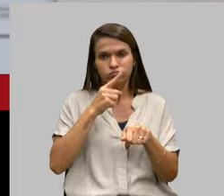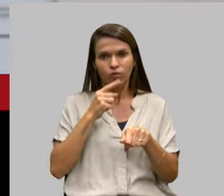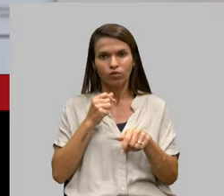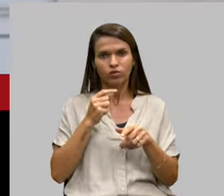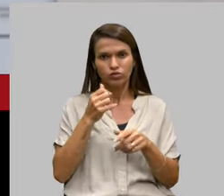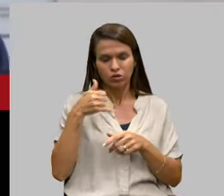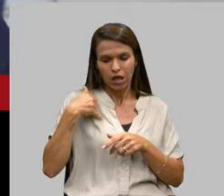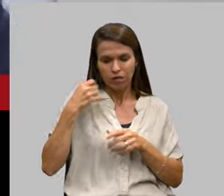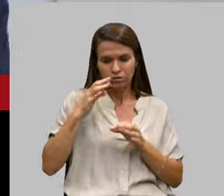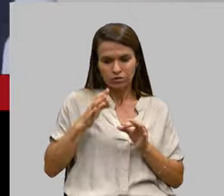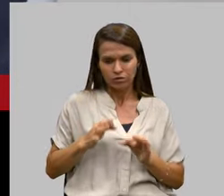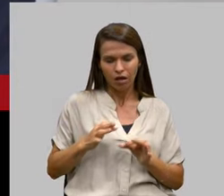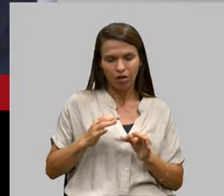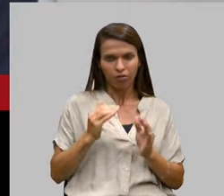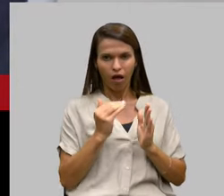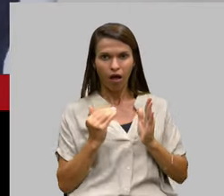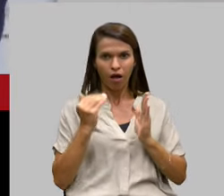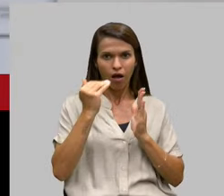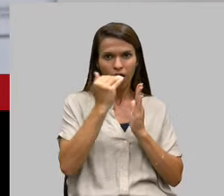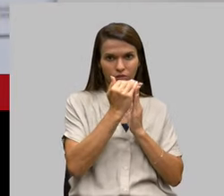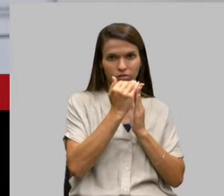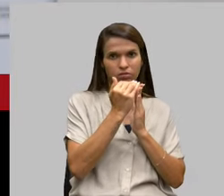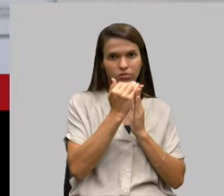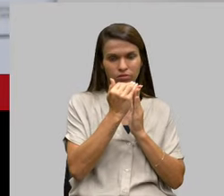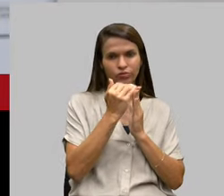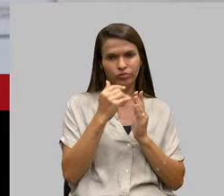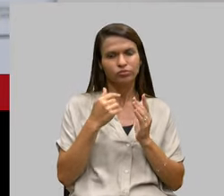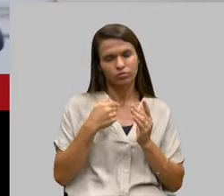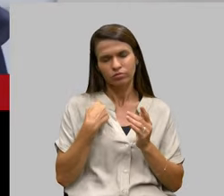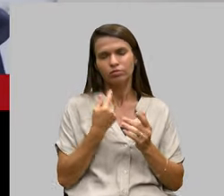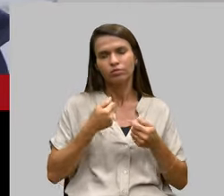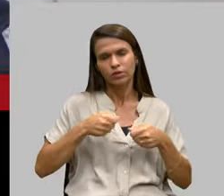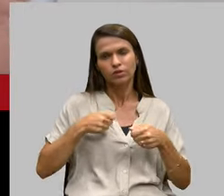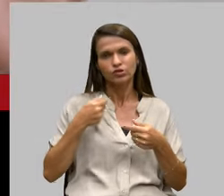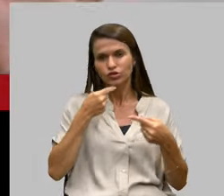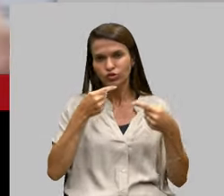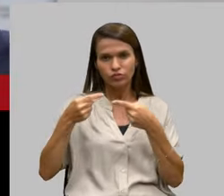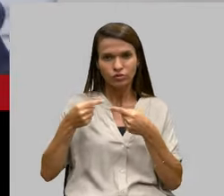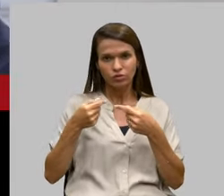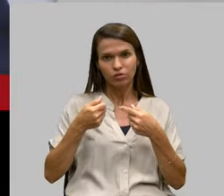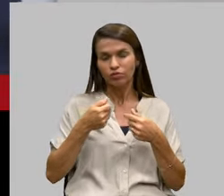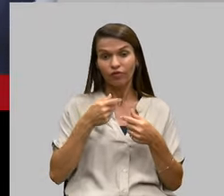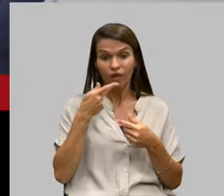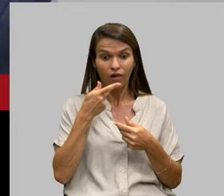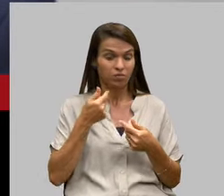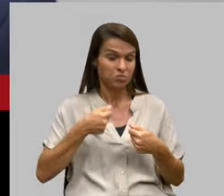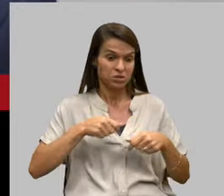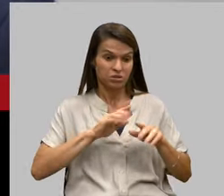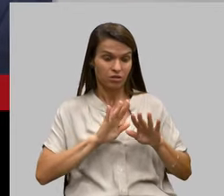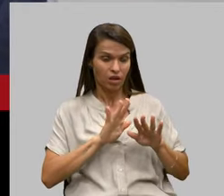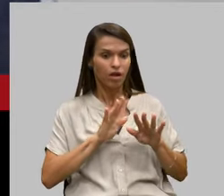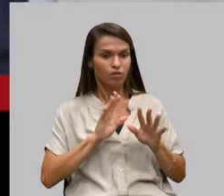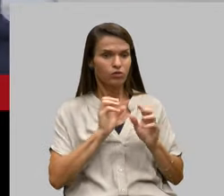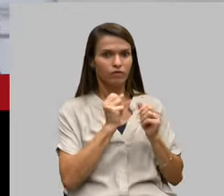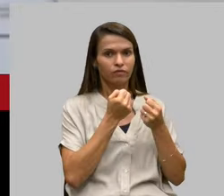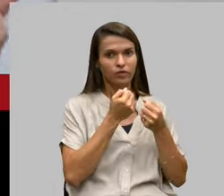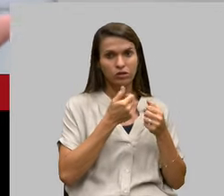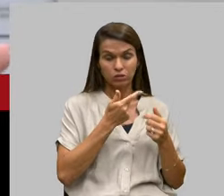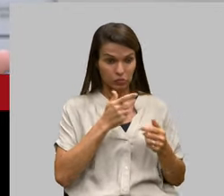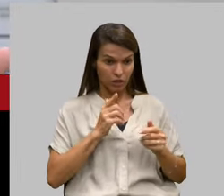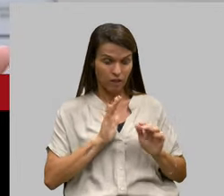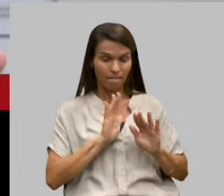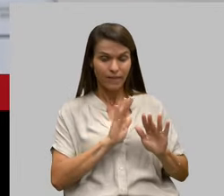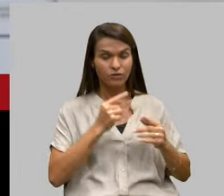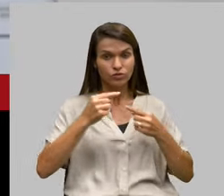mínima alta como foi eu acho que a gente precisa discutir não tô dizendo que não tem que ter eu até defendo que não tenha Tá mas